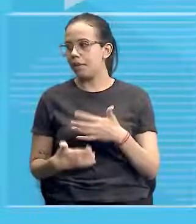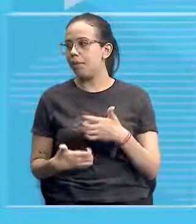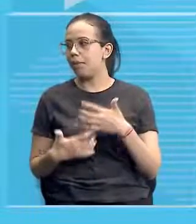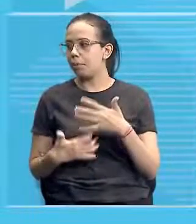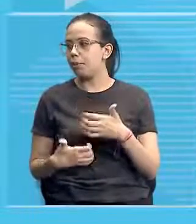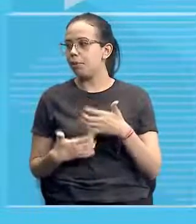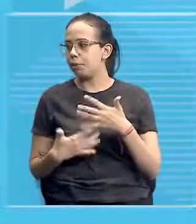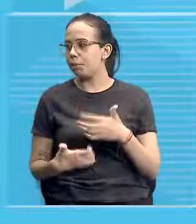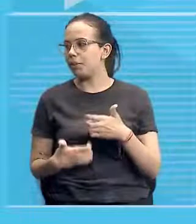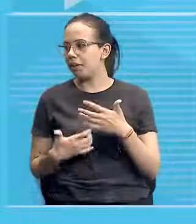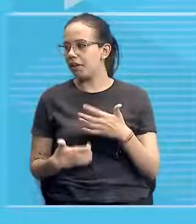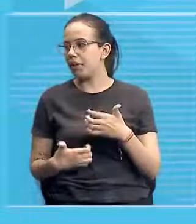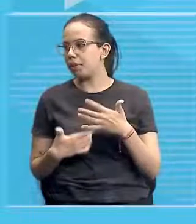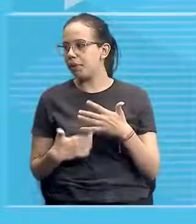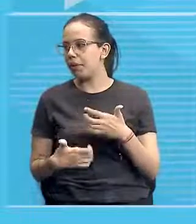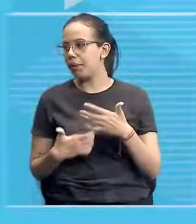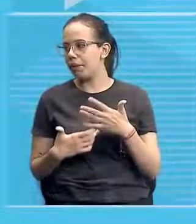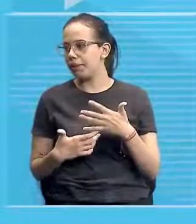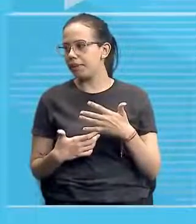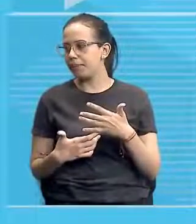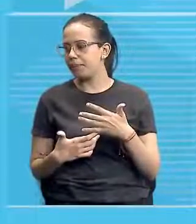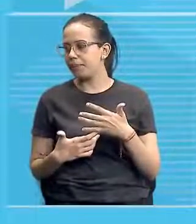Monichelli, Valéria,